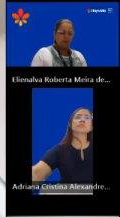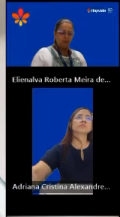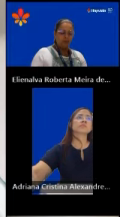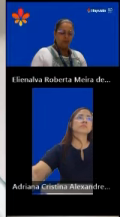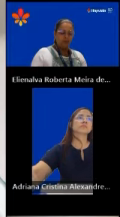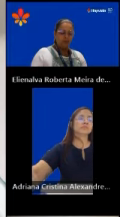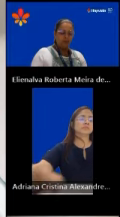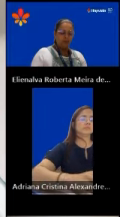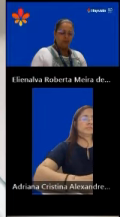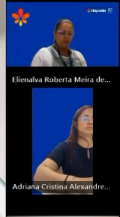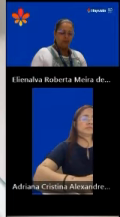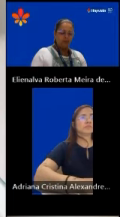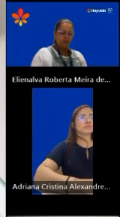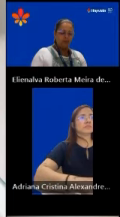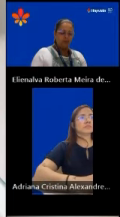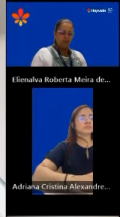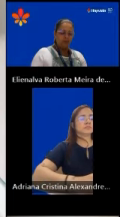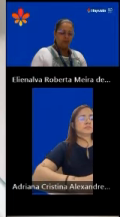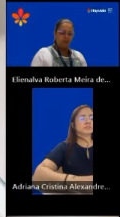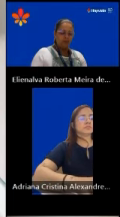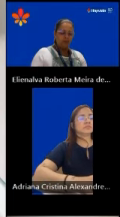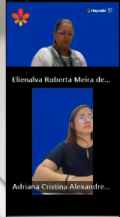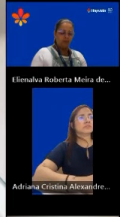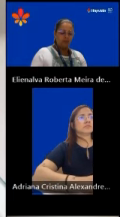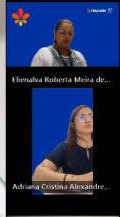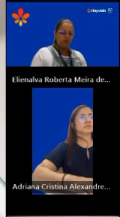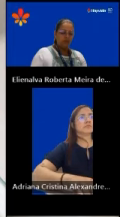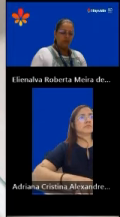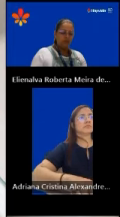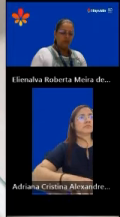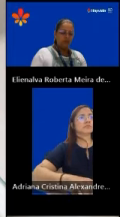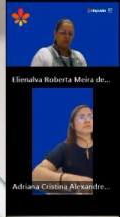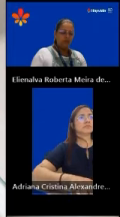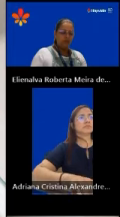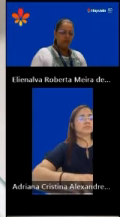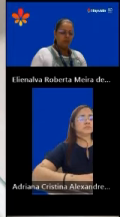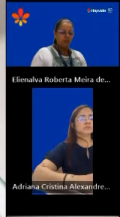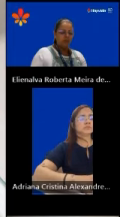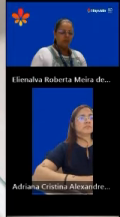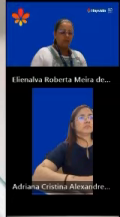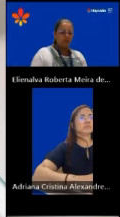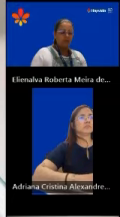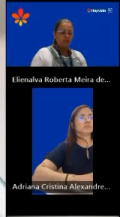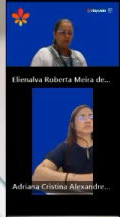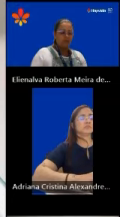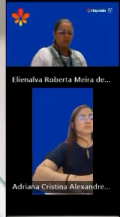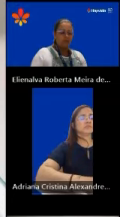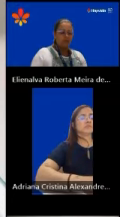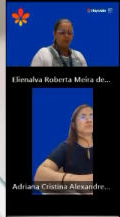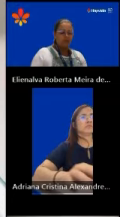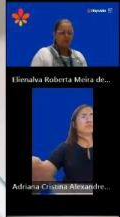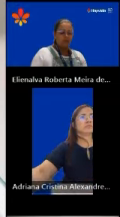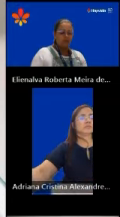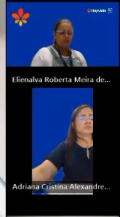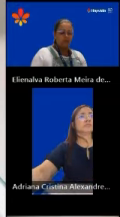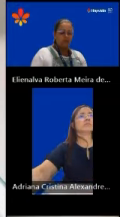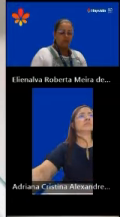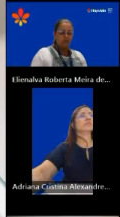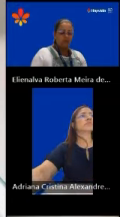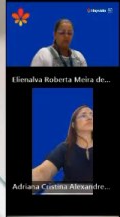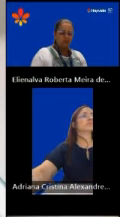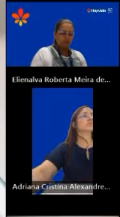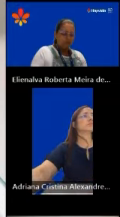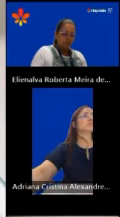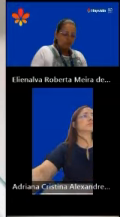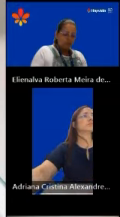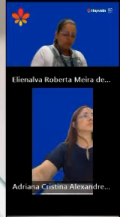uma dinâmica de poder mexer nesse carrinho, né, e colocar as medicações que são muito parecidas ali numa outra parte, mas tudo tem que estar muito identificado. Né?